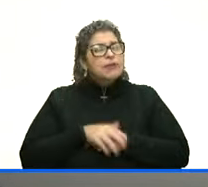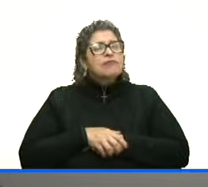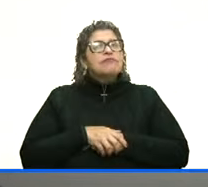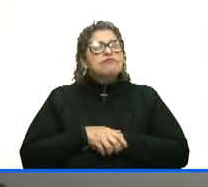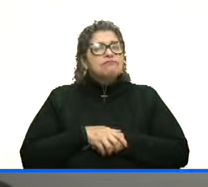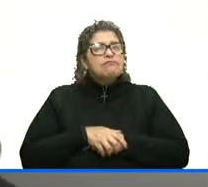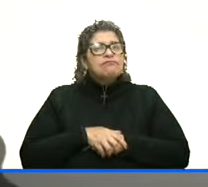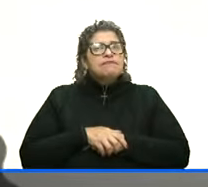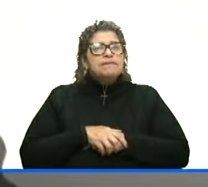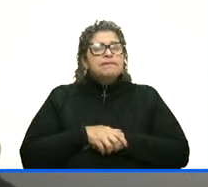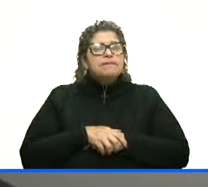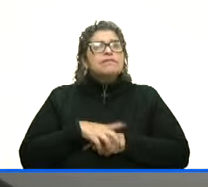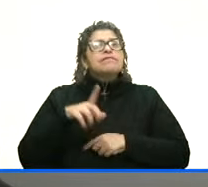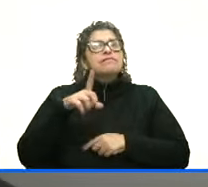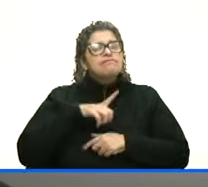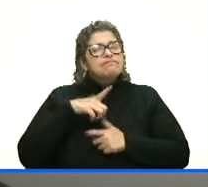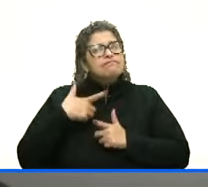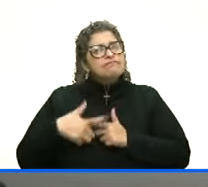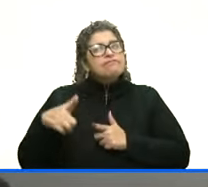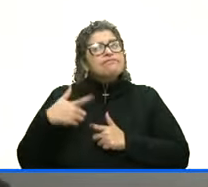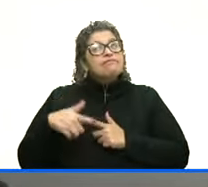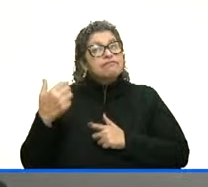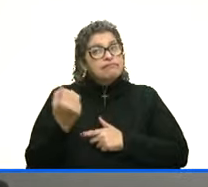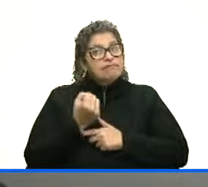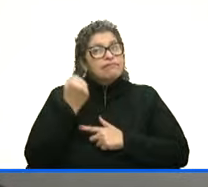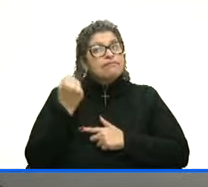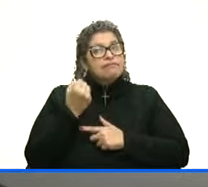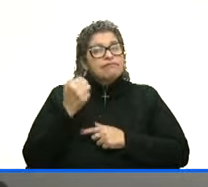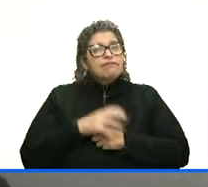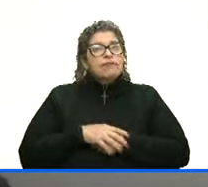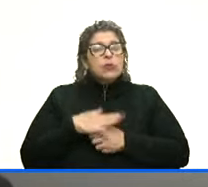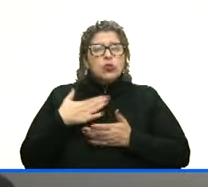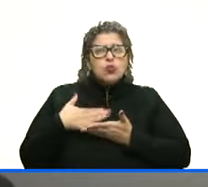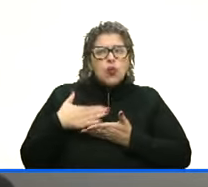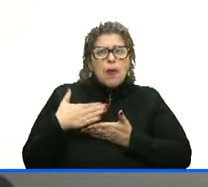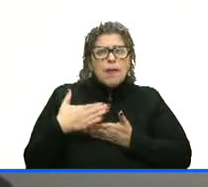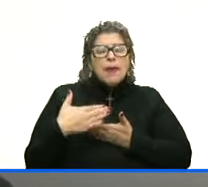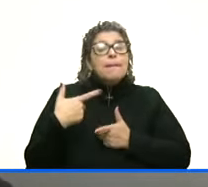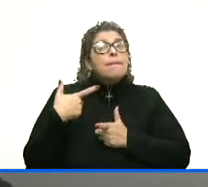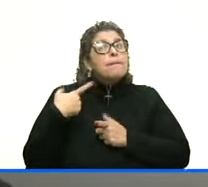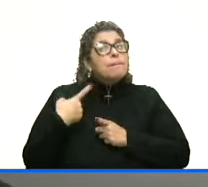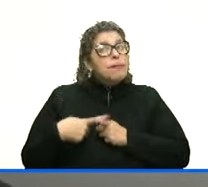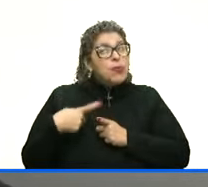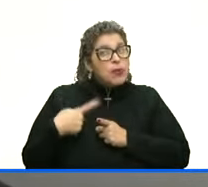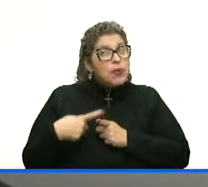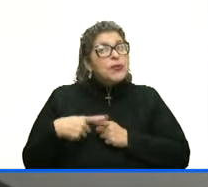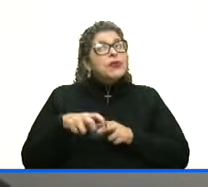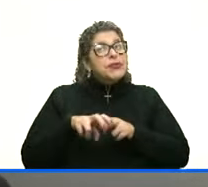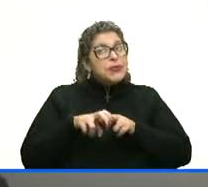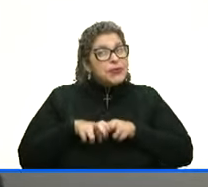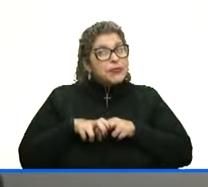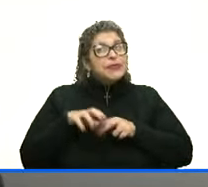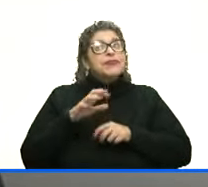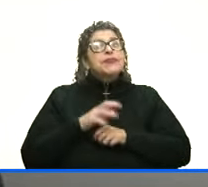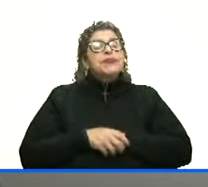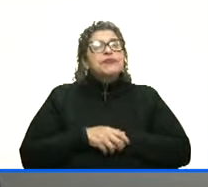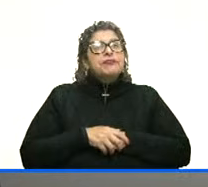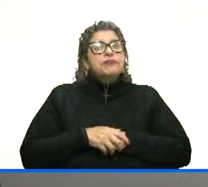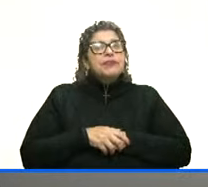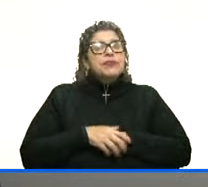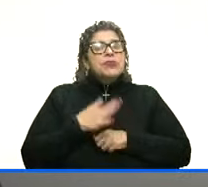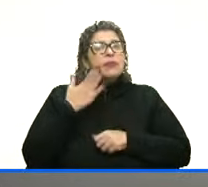né? Nós tivemos sérios problemas no início. Por causa disso, entendemos que